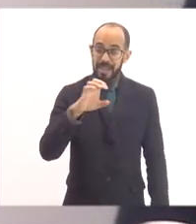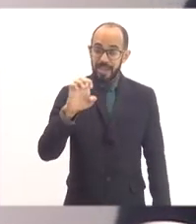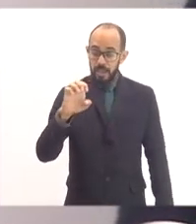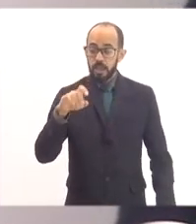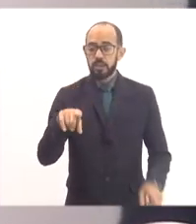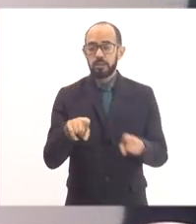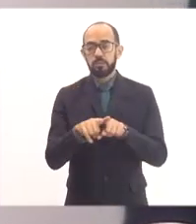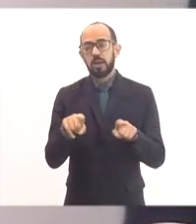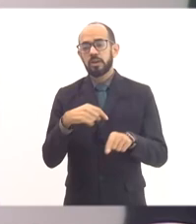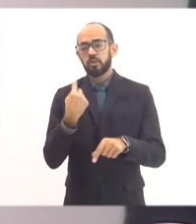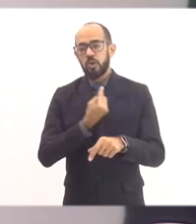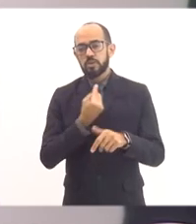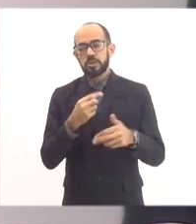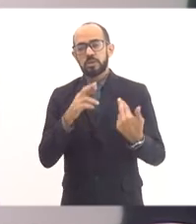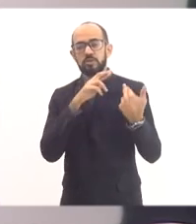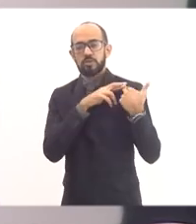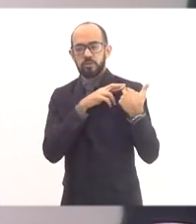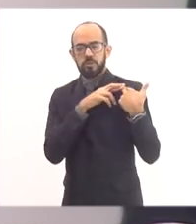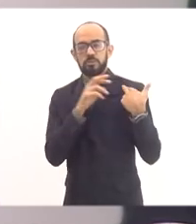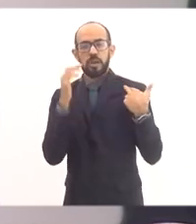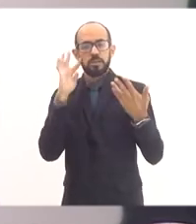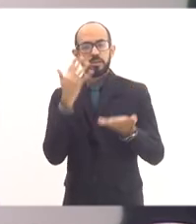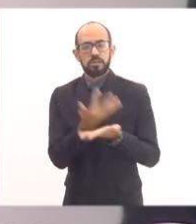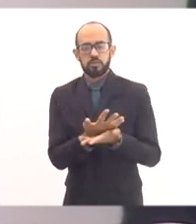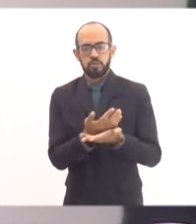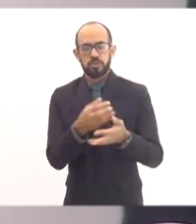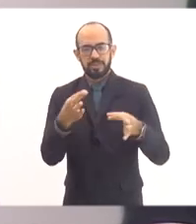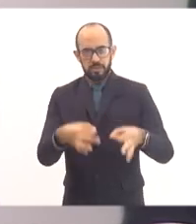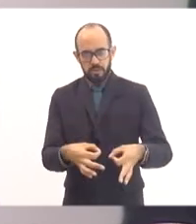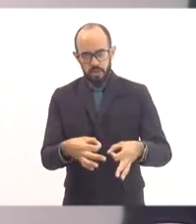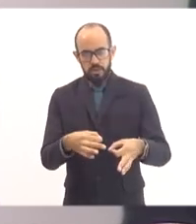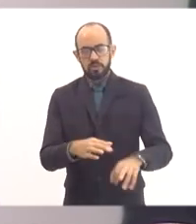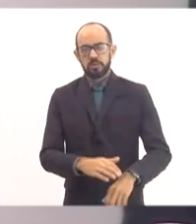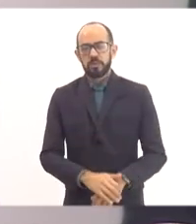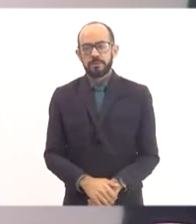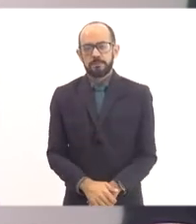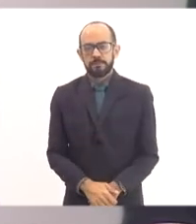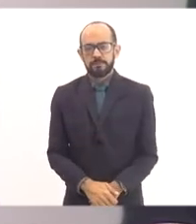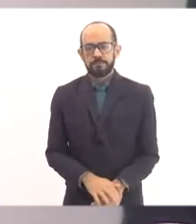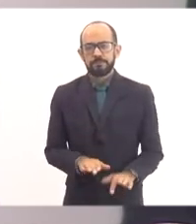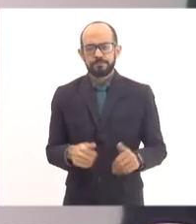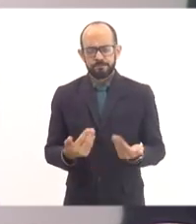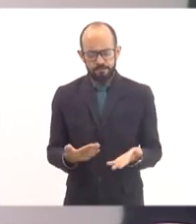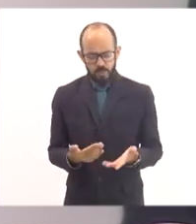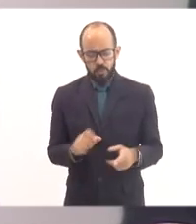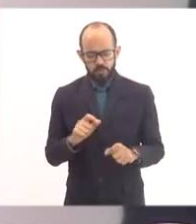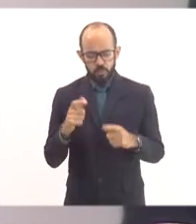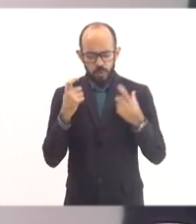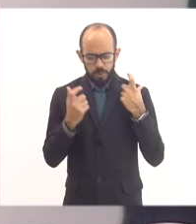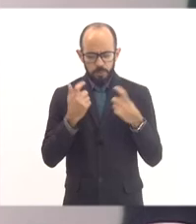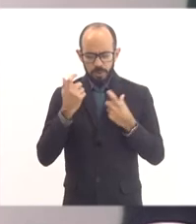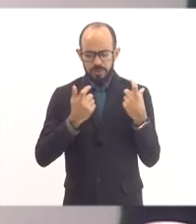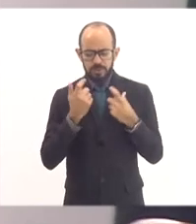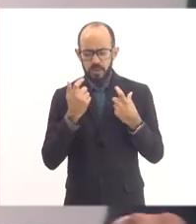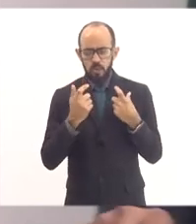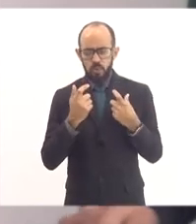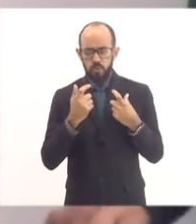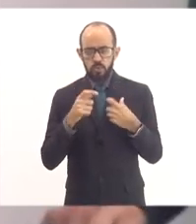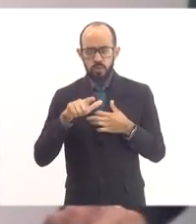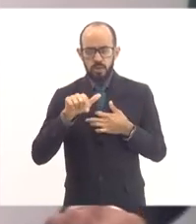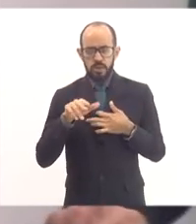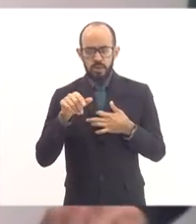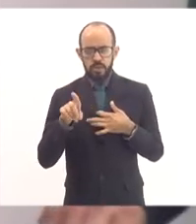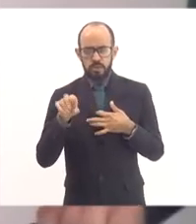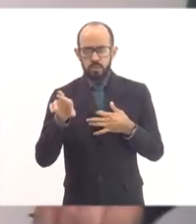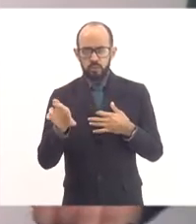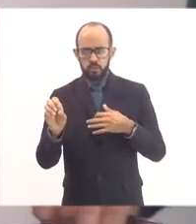que nós possamos tomar as decisões corretas. Tá? Então, com base nessa preocupação do nosso coronel Leandro Monteiro, nós estamos